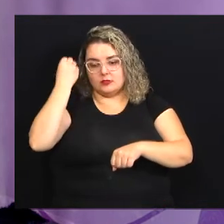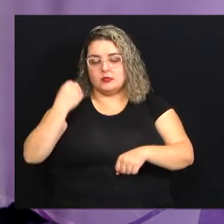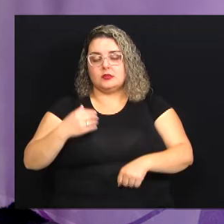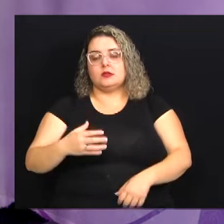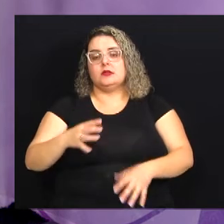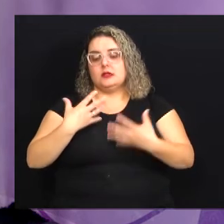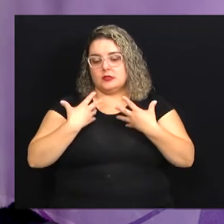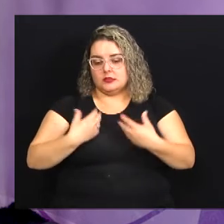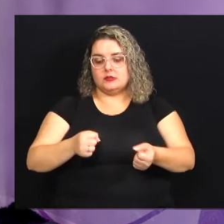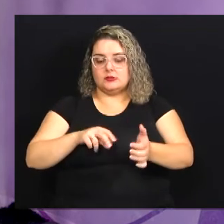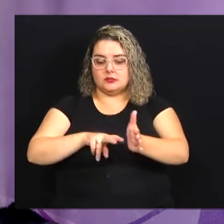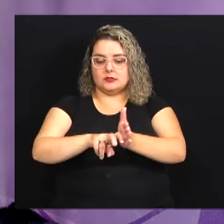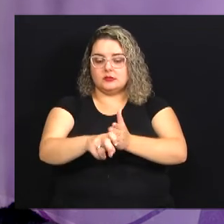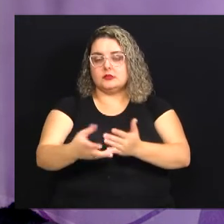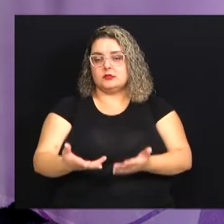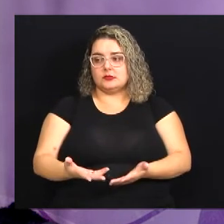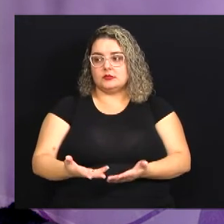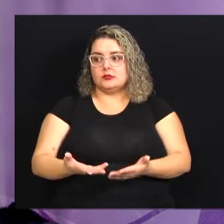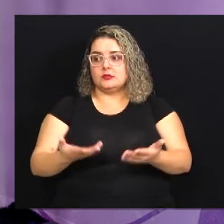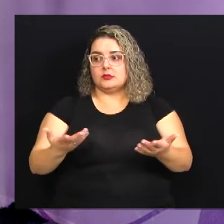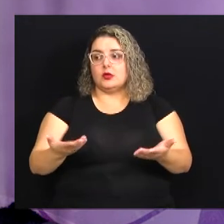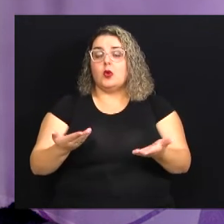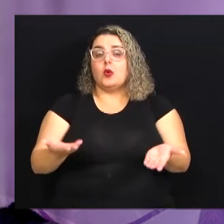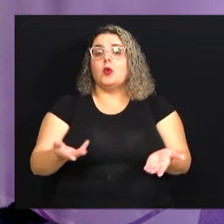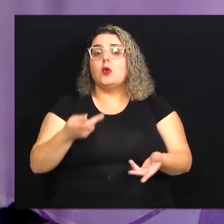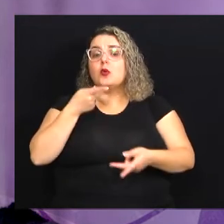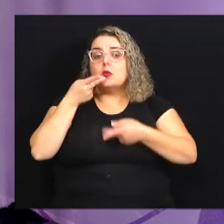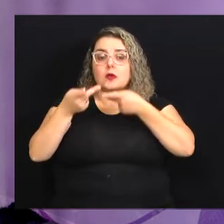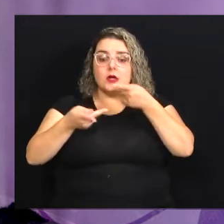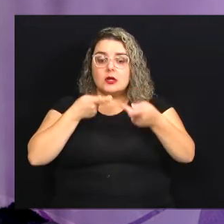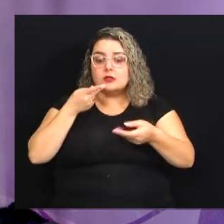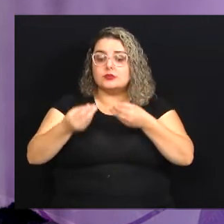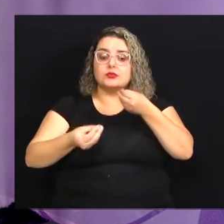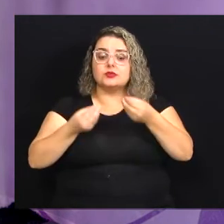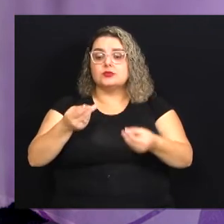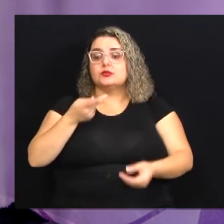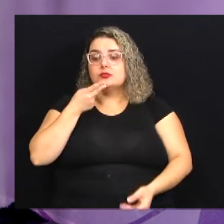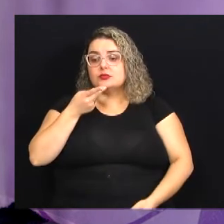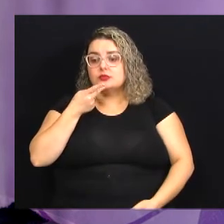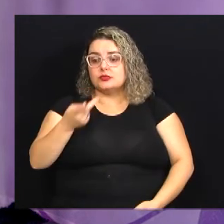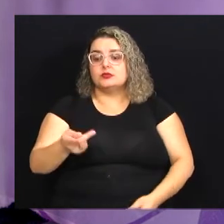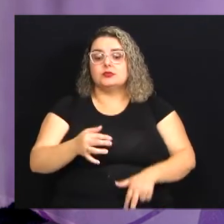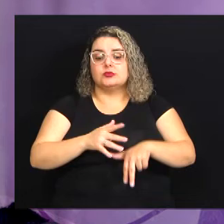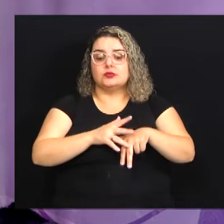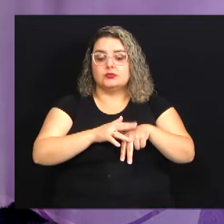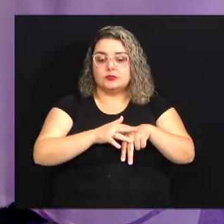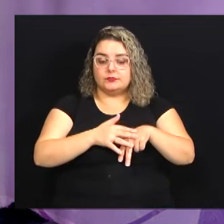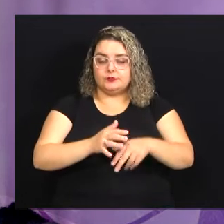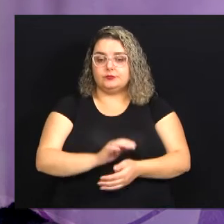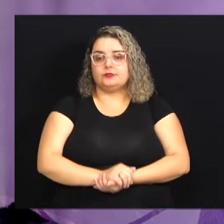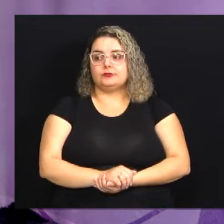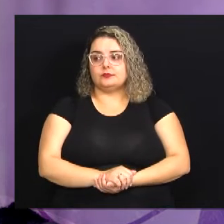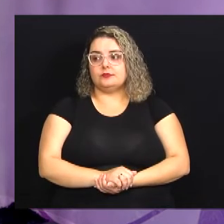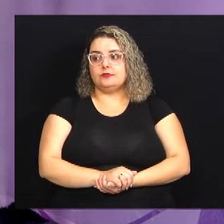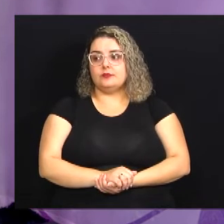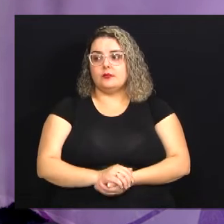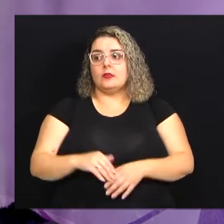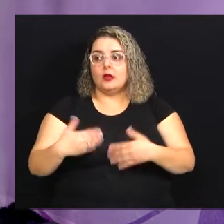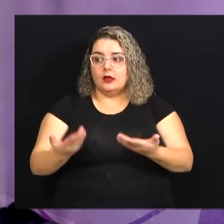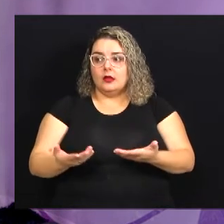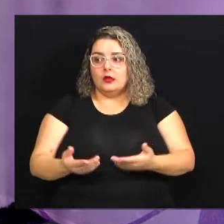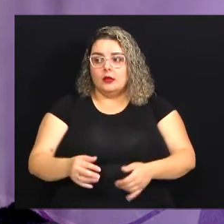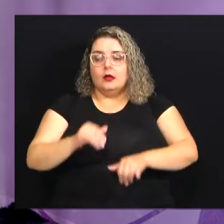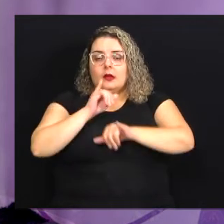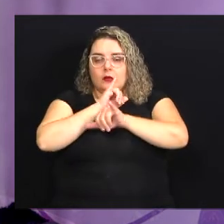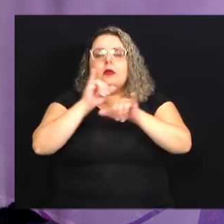para quem foi diagnosticado agora, enfim. Qual que é o recado? Como que a senhora fala aí para os seus pacientes? Qual que é esse